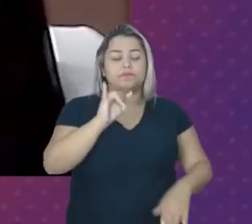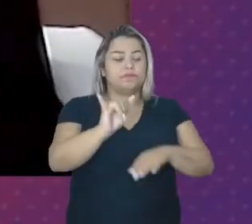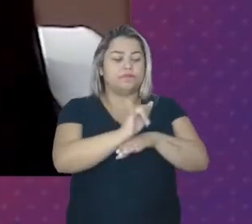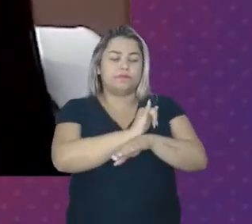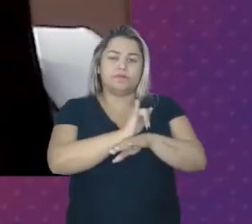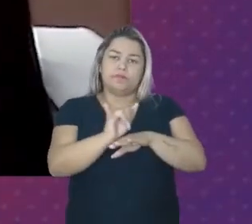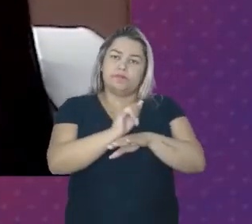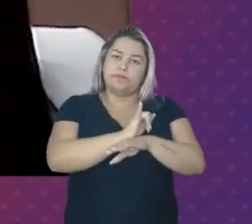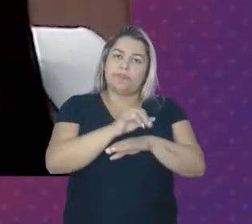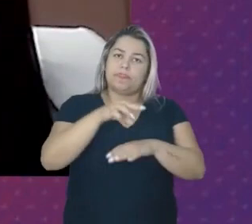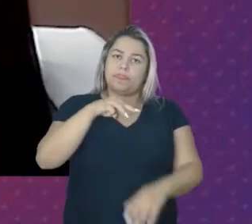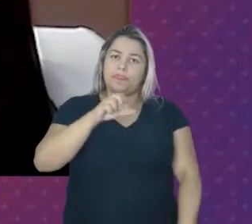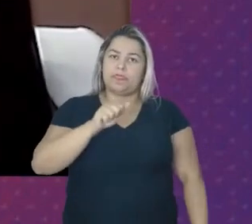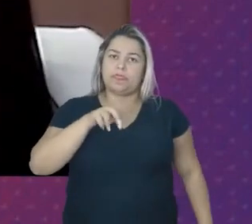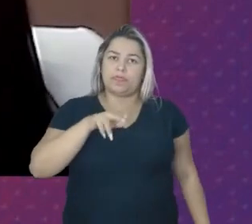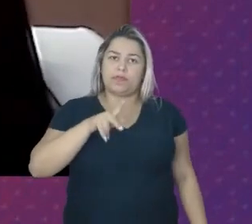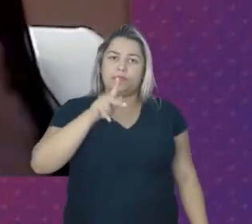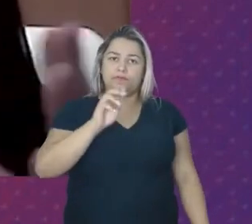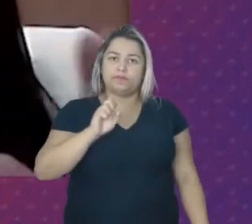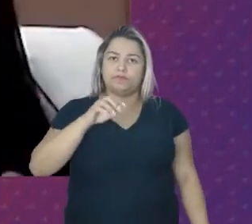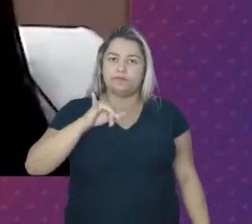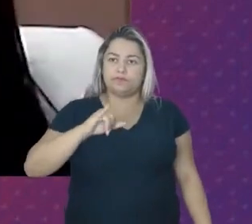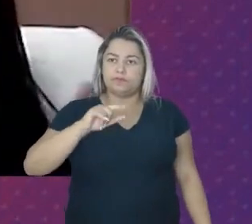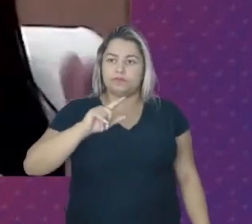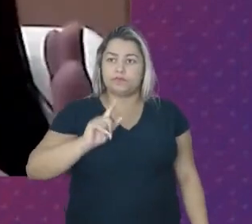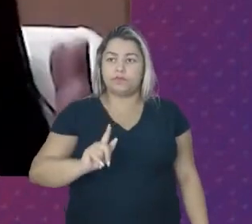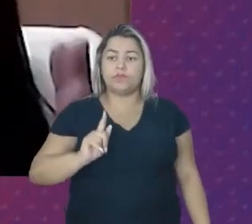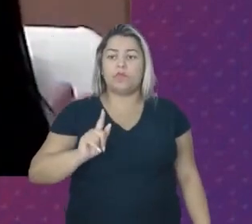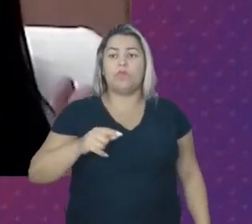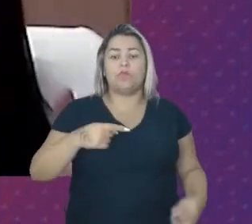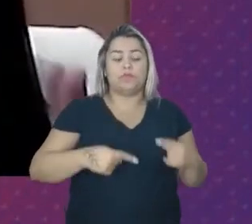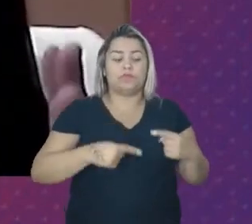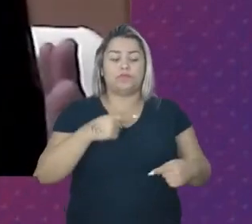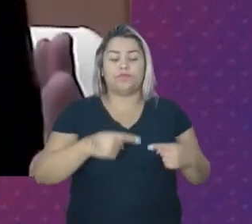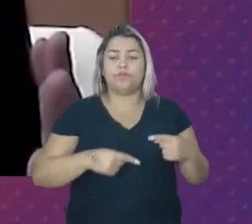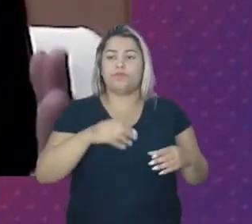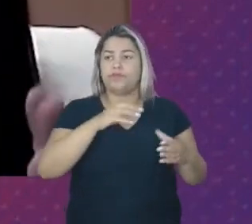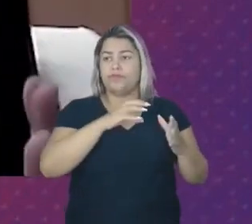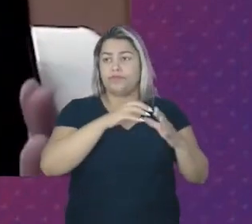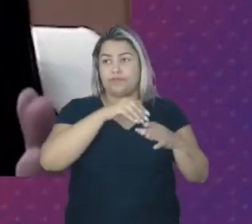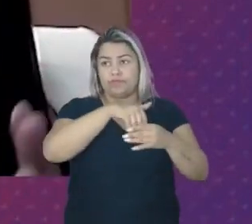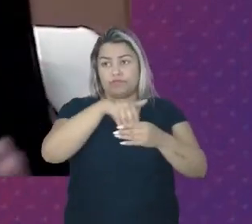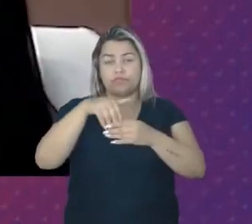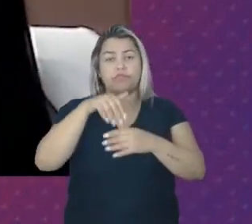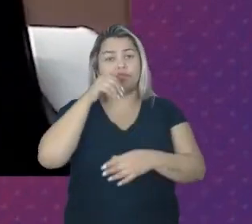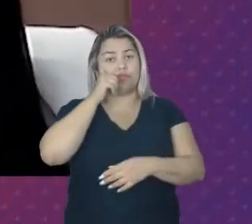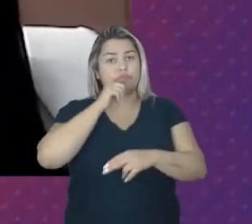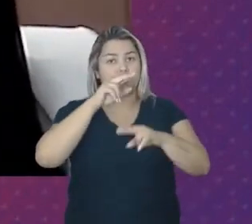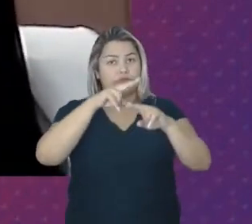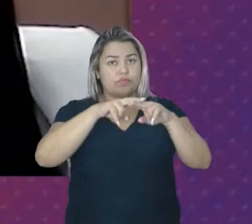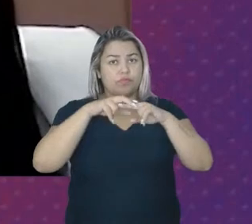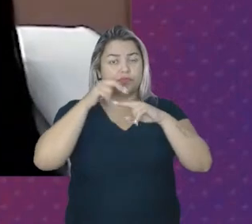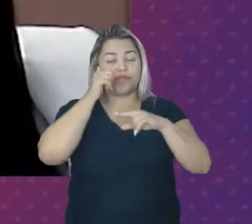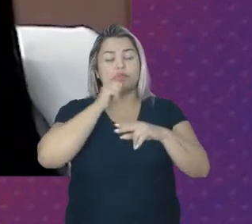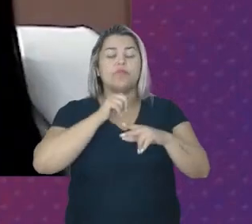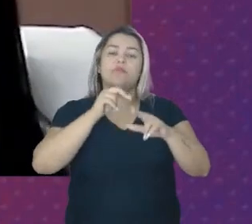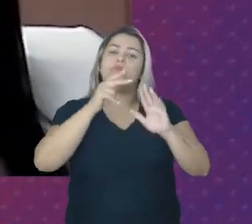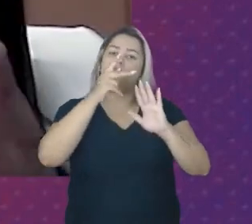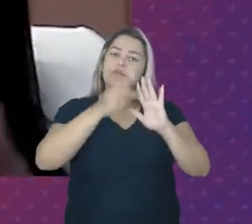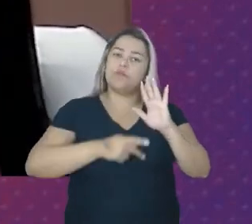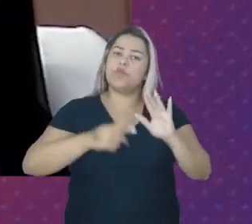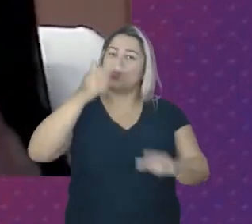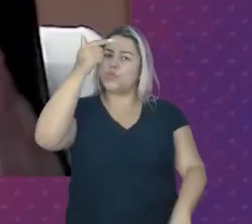estrategista na área de marketing político eleitoral. Estou muito feliz com esse convite do projeto Elas por Elas para estar aqui mais uma